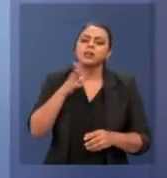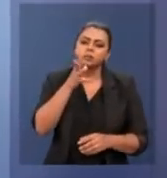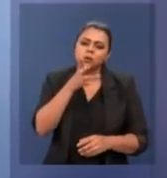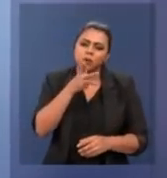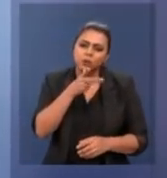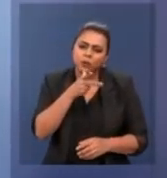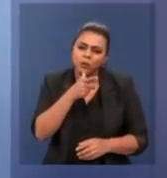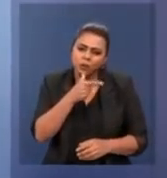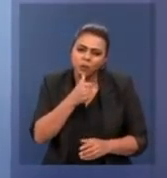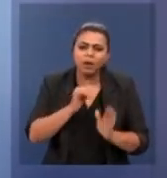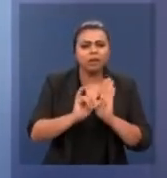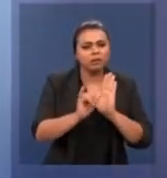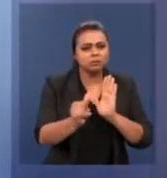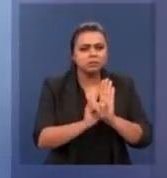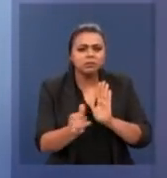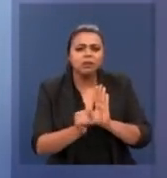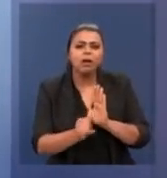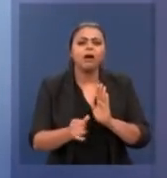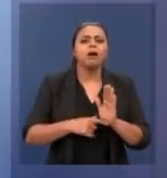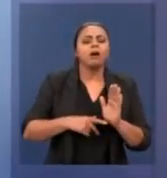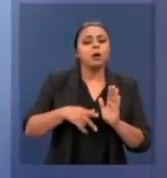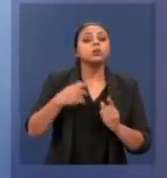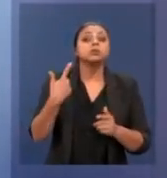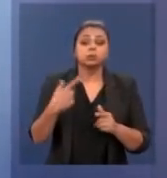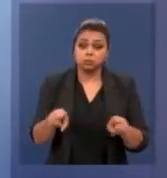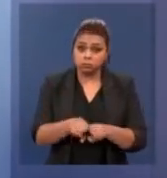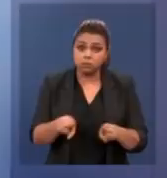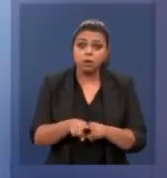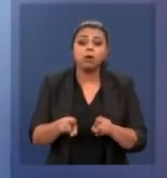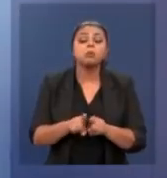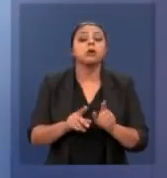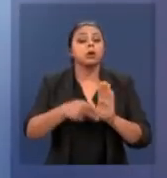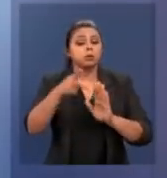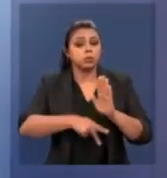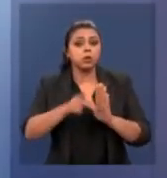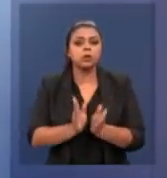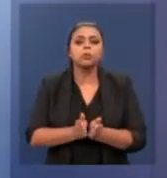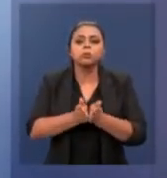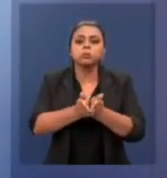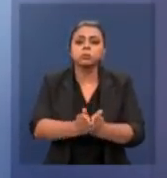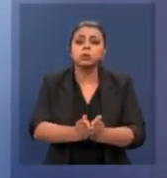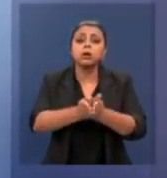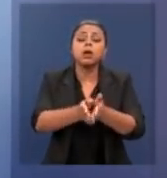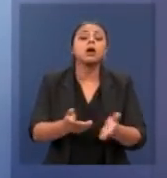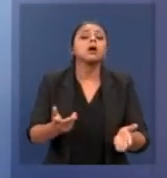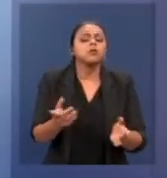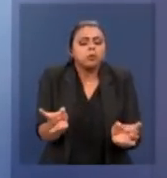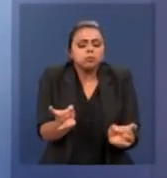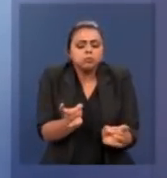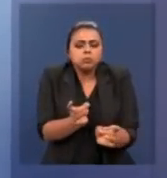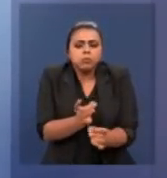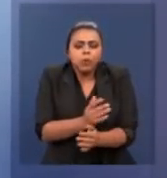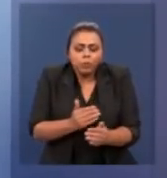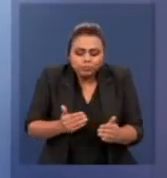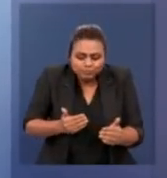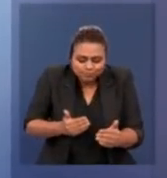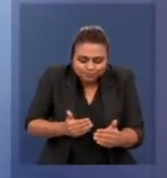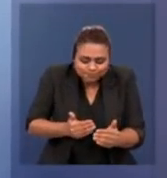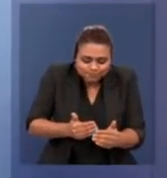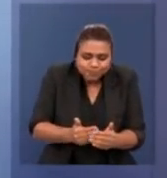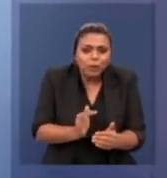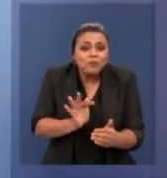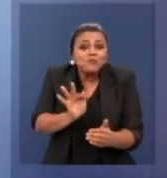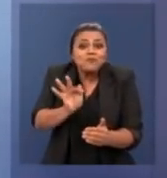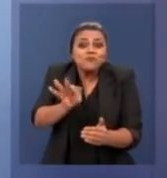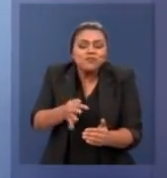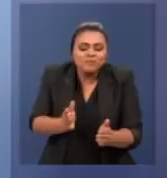edital nós contratamos o projeto do aquaviário e esses projetos foram ficando prontos já ao final é da